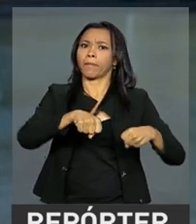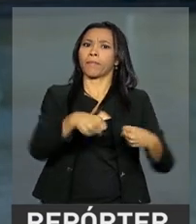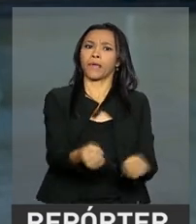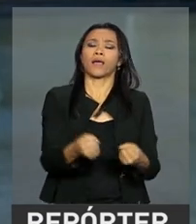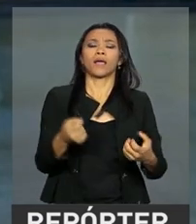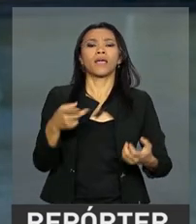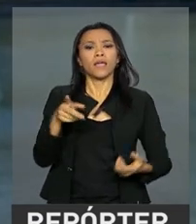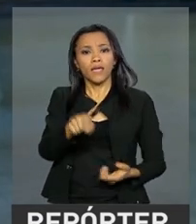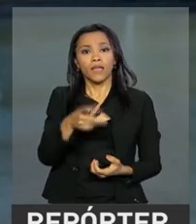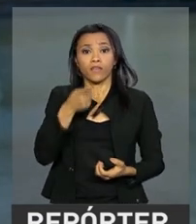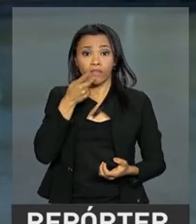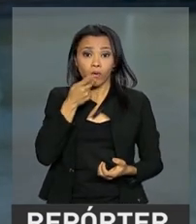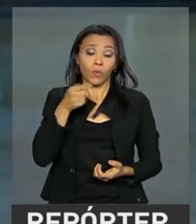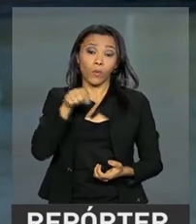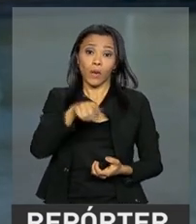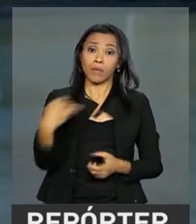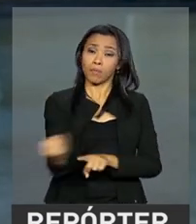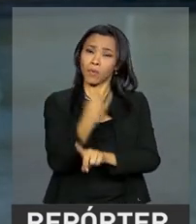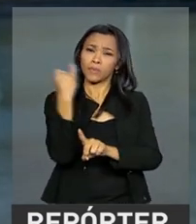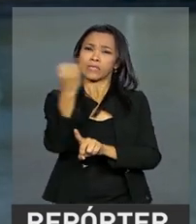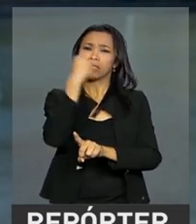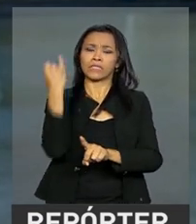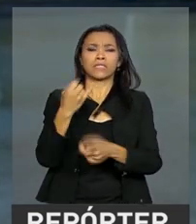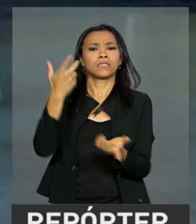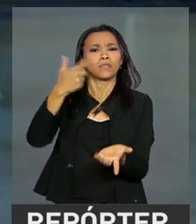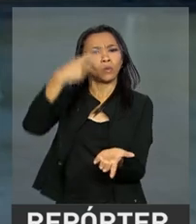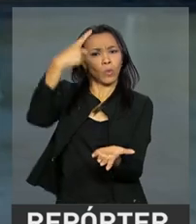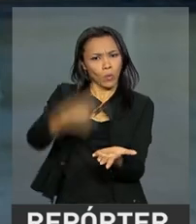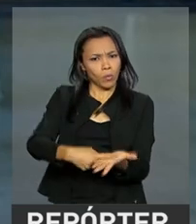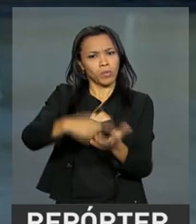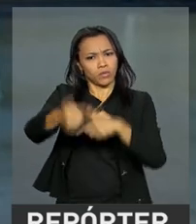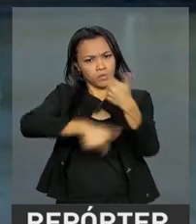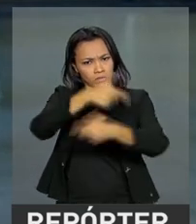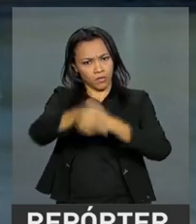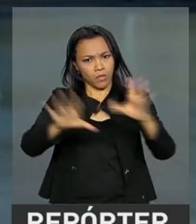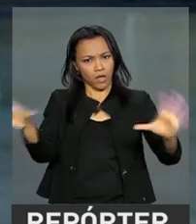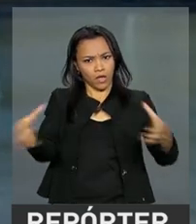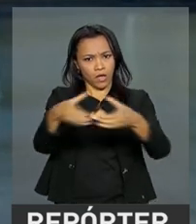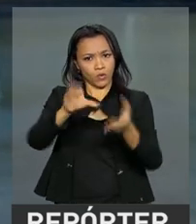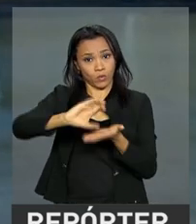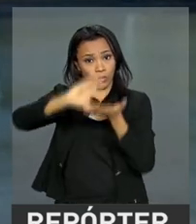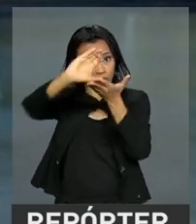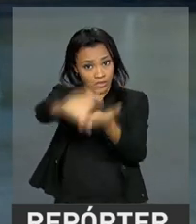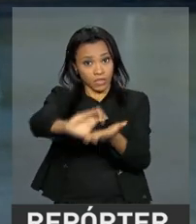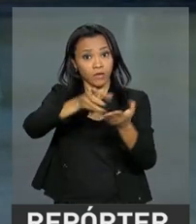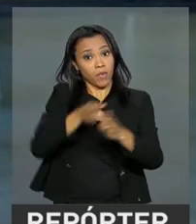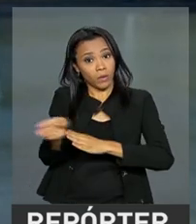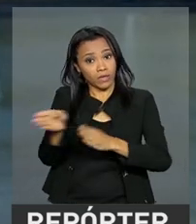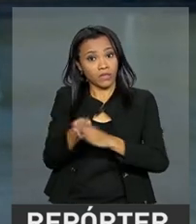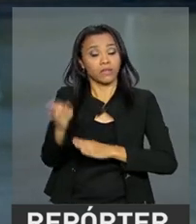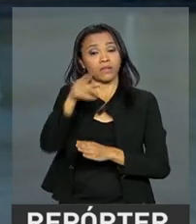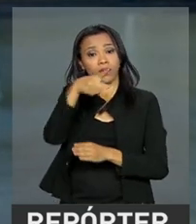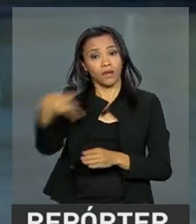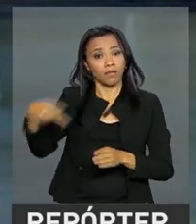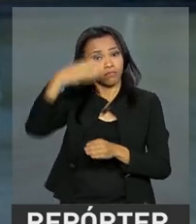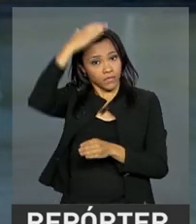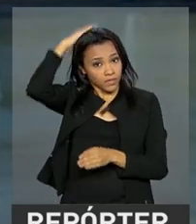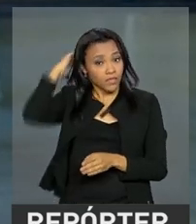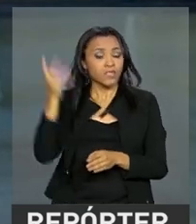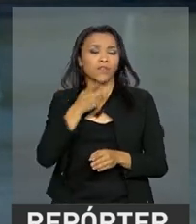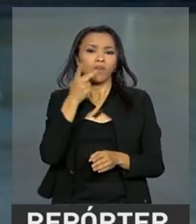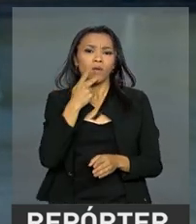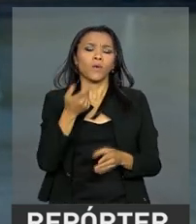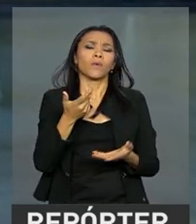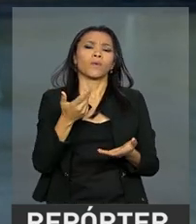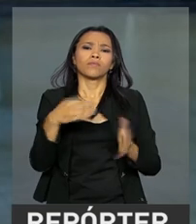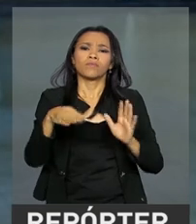papel desse órgão do conselhão no aconselhamento aí da presidência da república e defendeu a adoção de medidas para